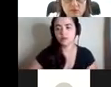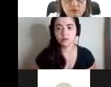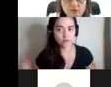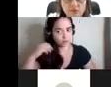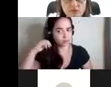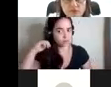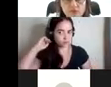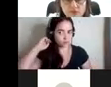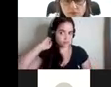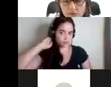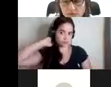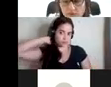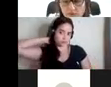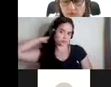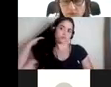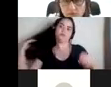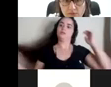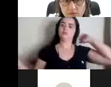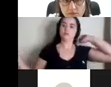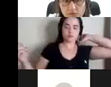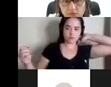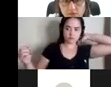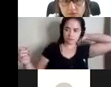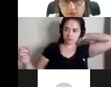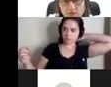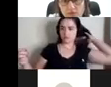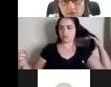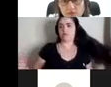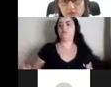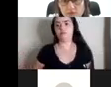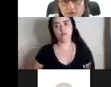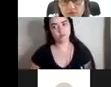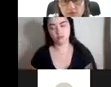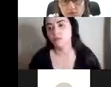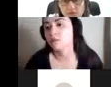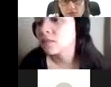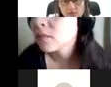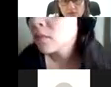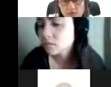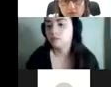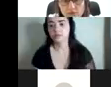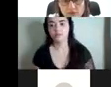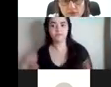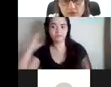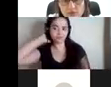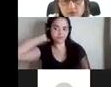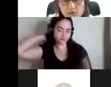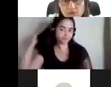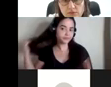marcar? É a segunda opção. Segunda opção, side by side speaker.